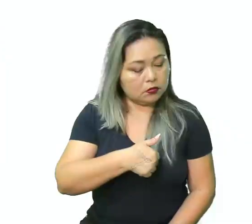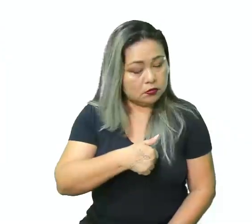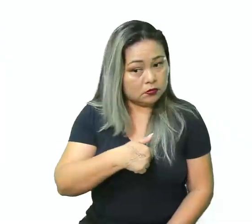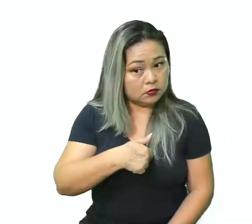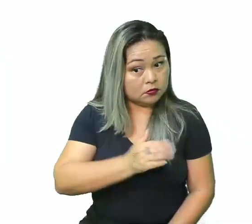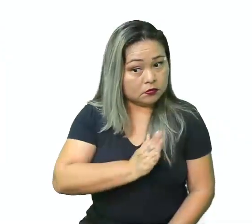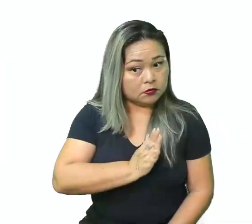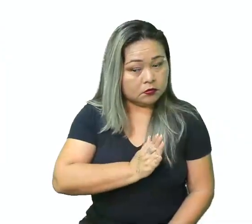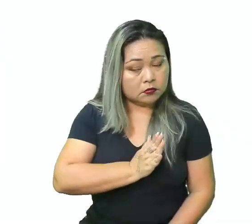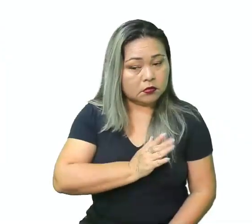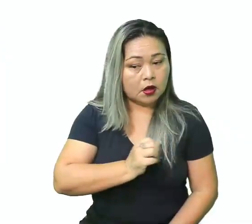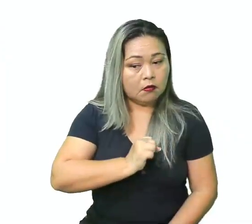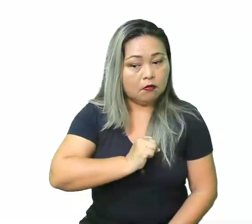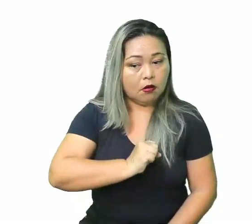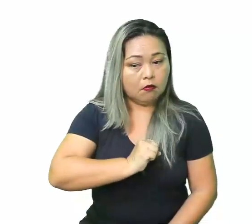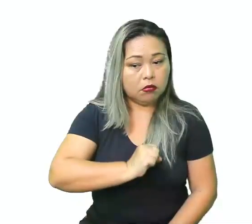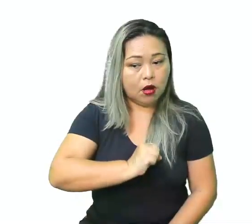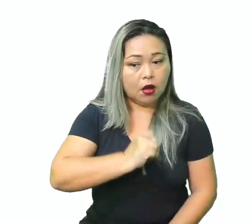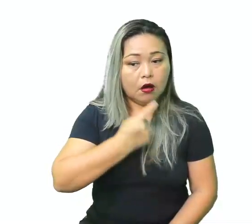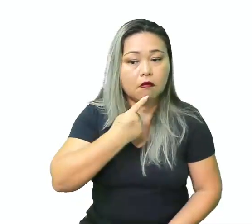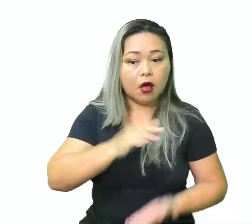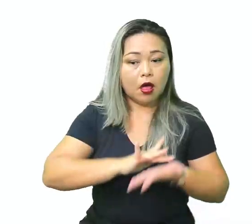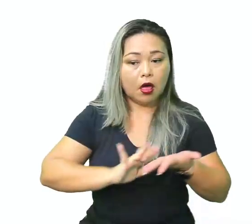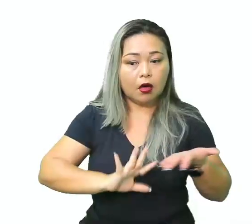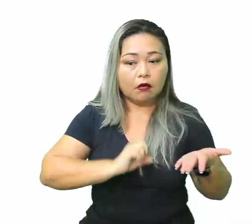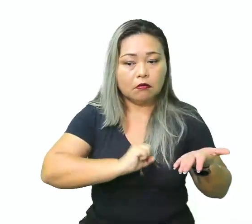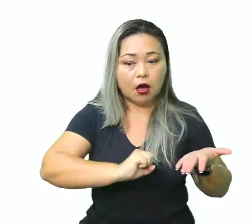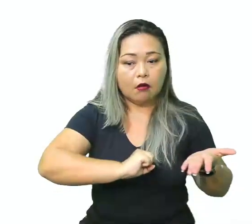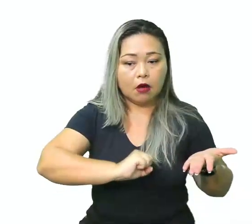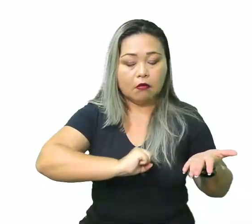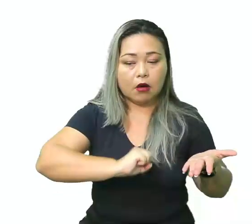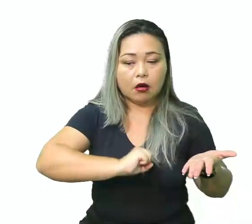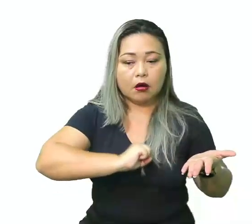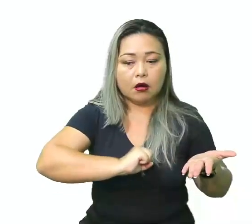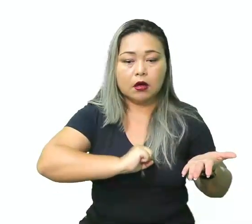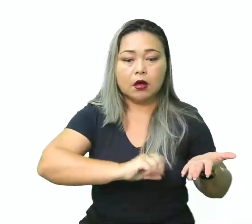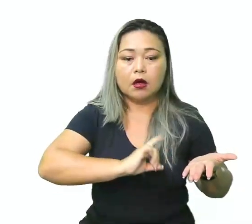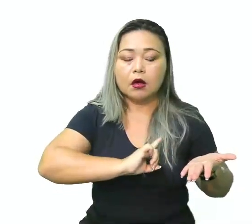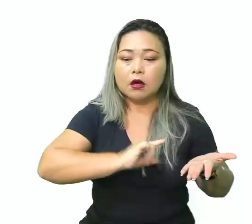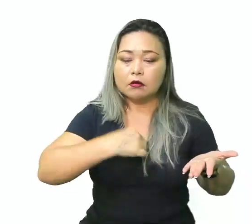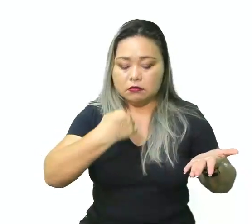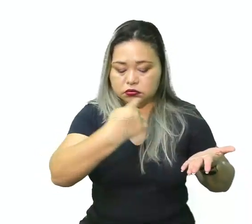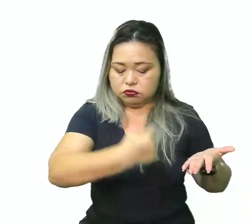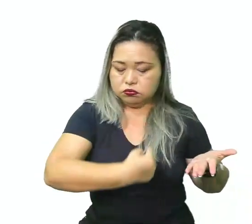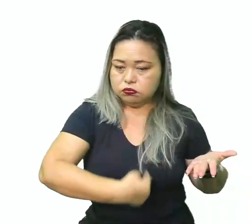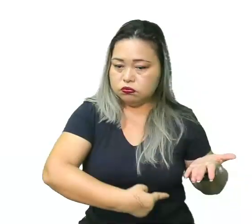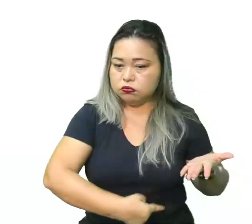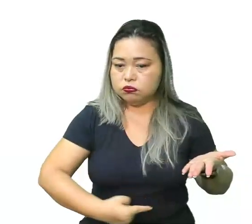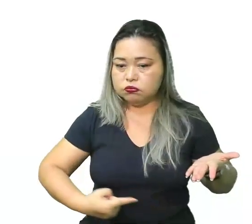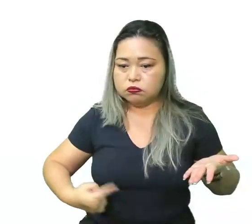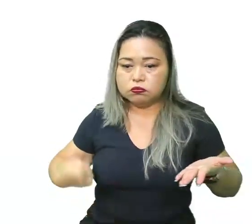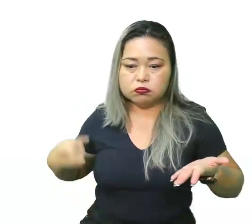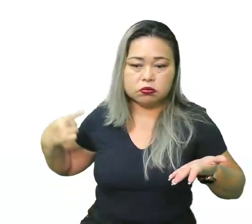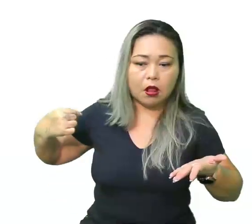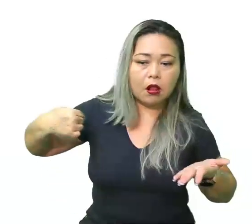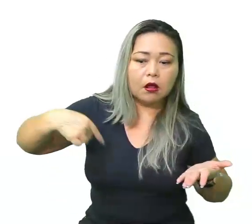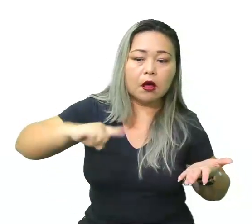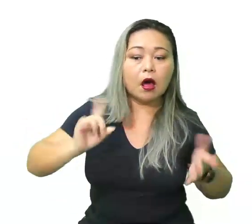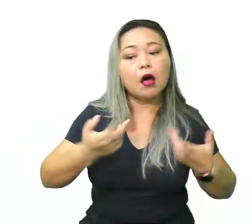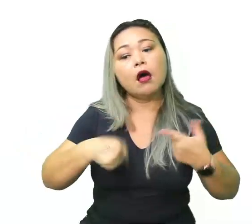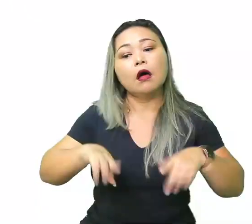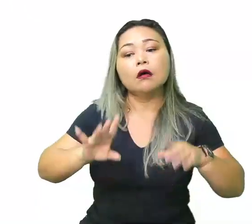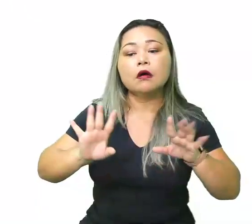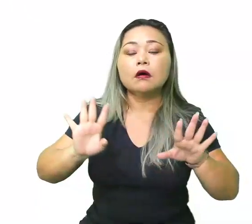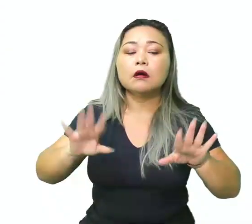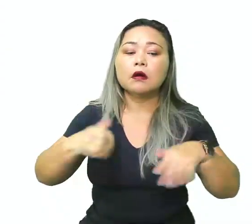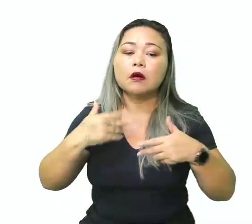fazer o pulsar do sangue, o bombeamento sanguíneo, certo? Transportando aí pelos vasos sanguíneos